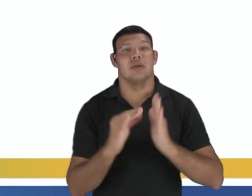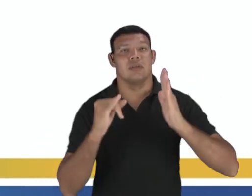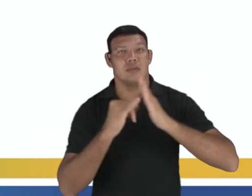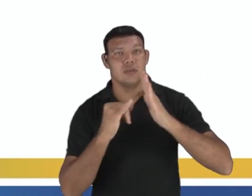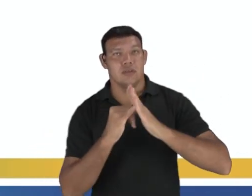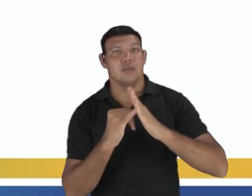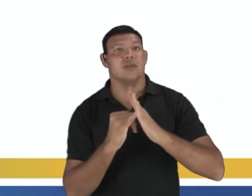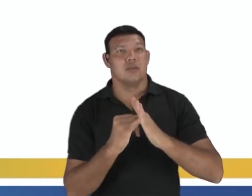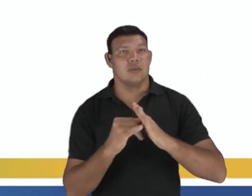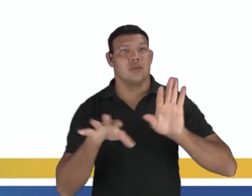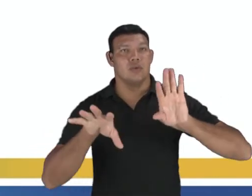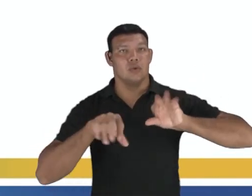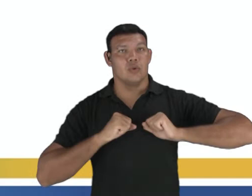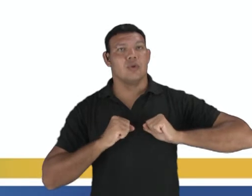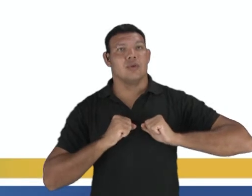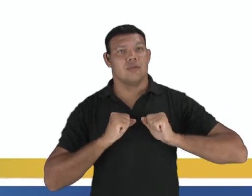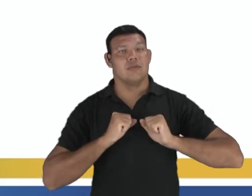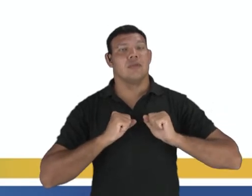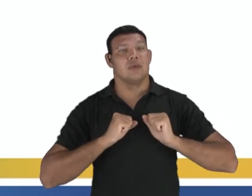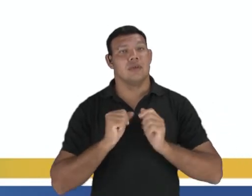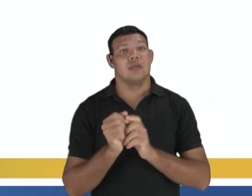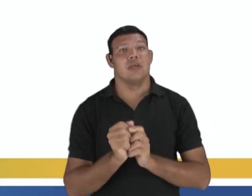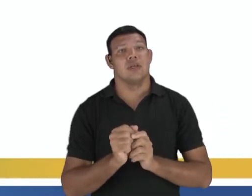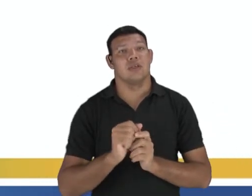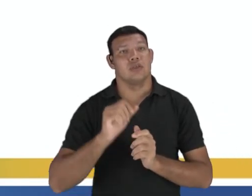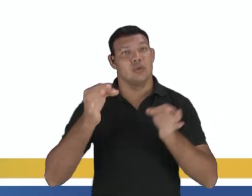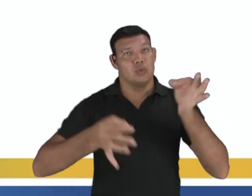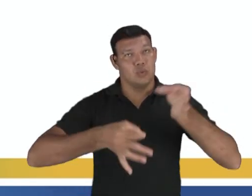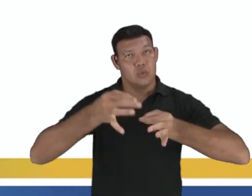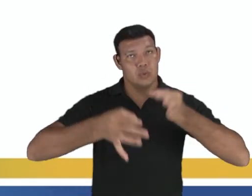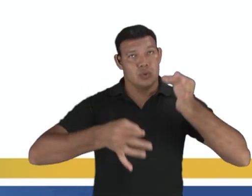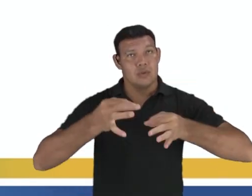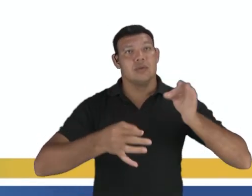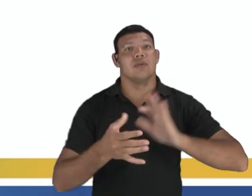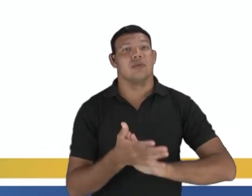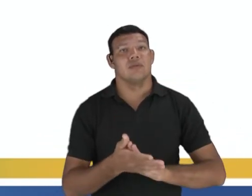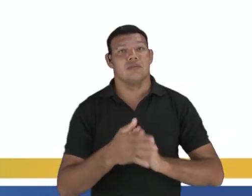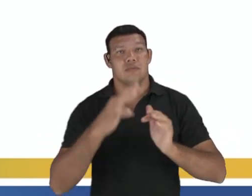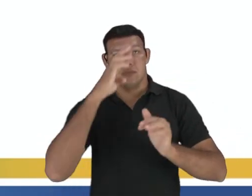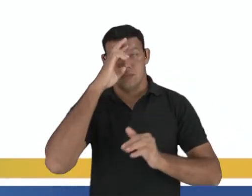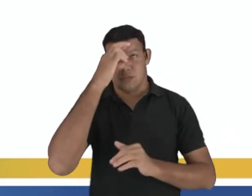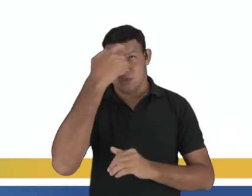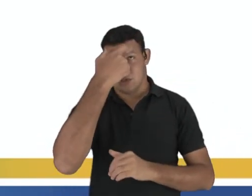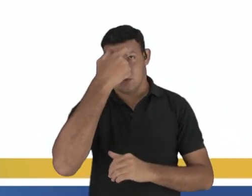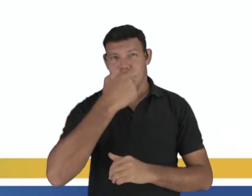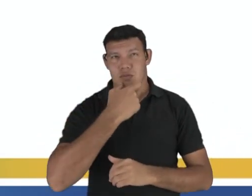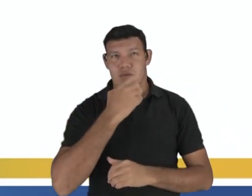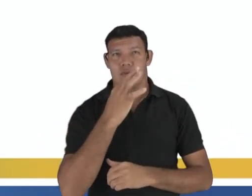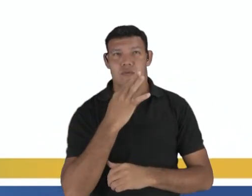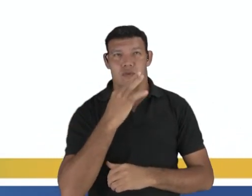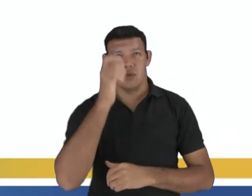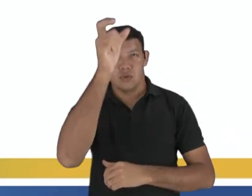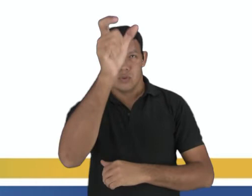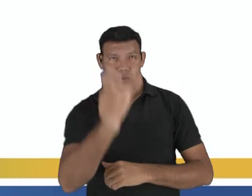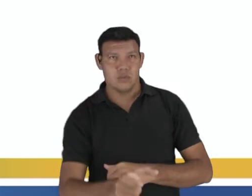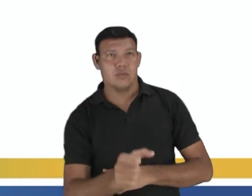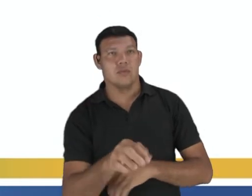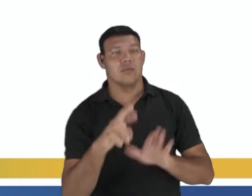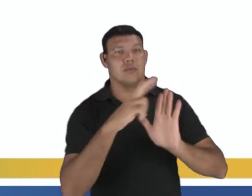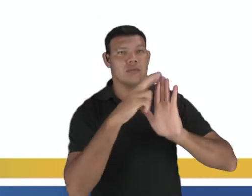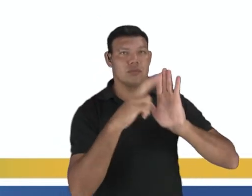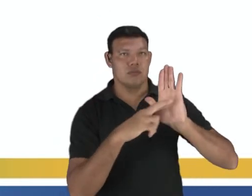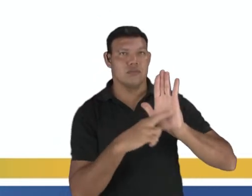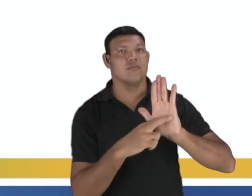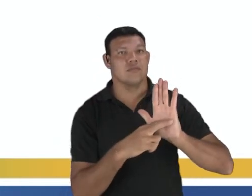capacidades jurídicas para além das reconhecidas nas normas que as tenham criado? Ou E. Tratados